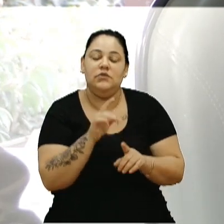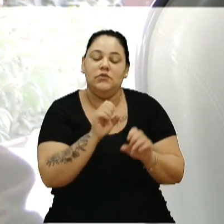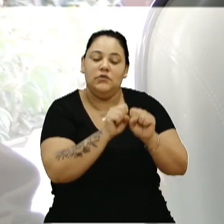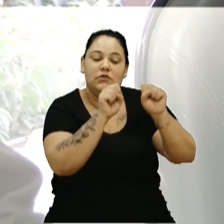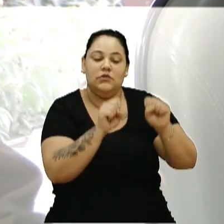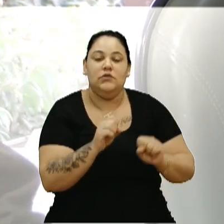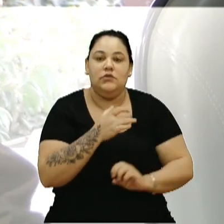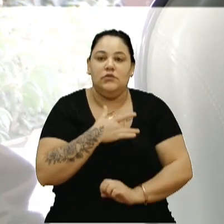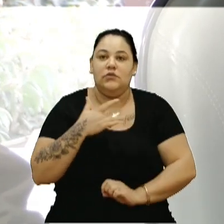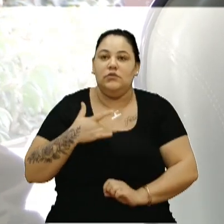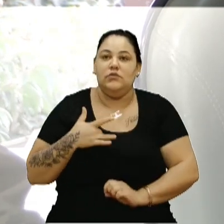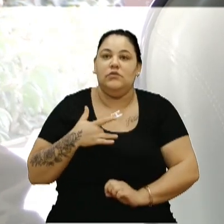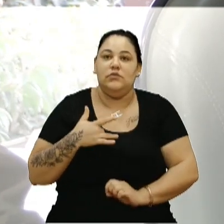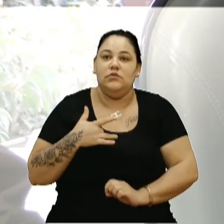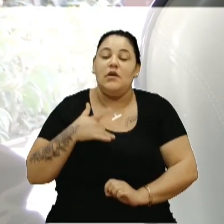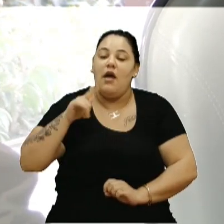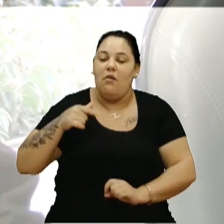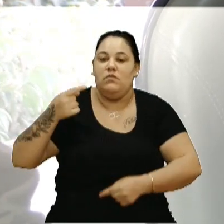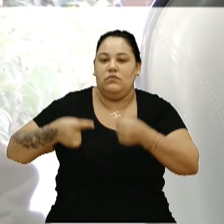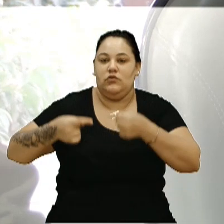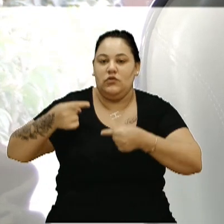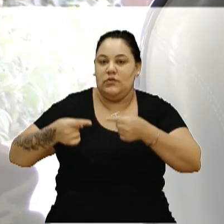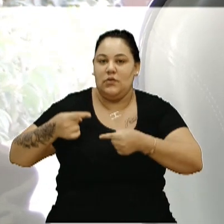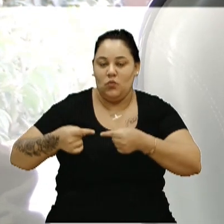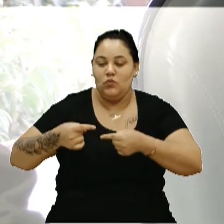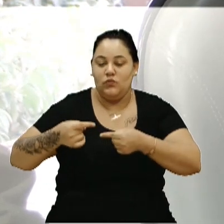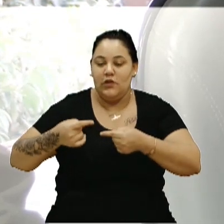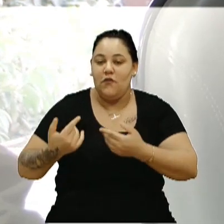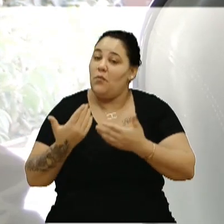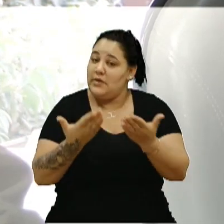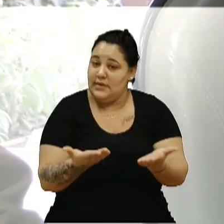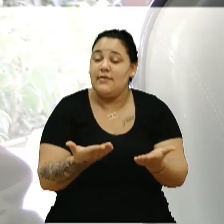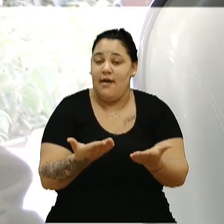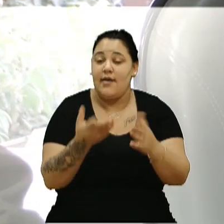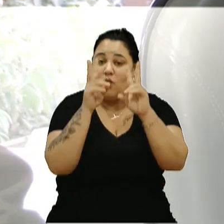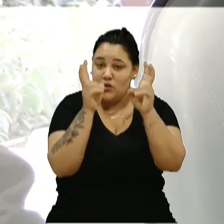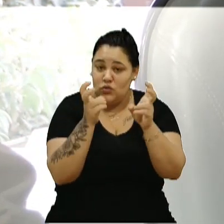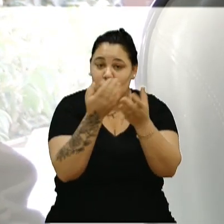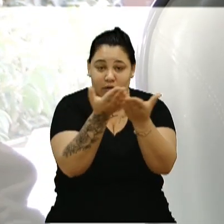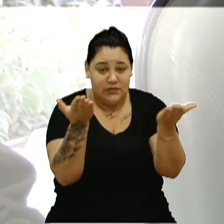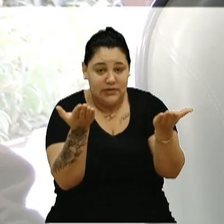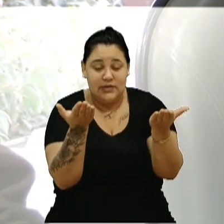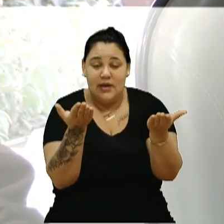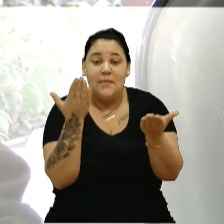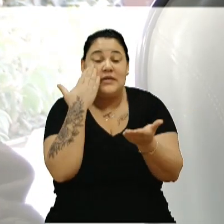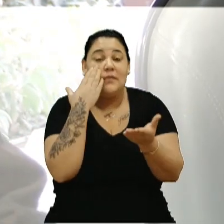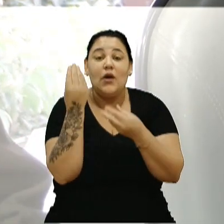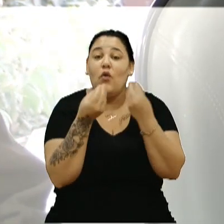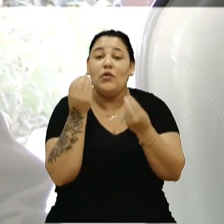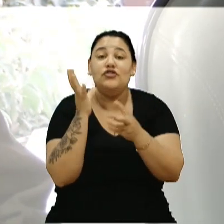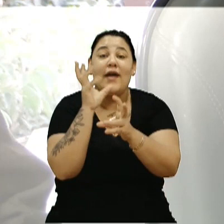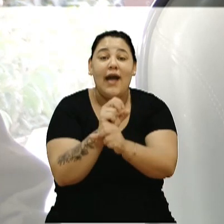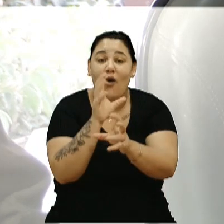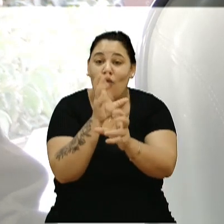nossa educação. E é uma discussão que eu trago à baila para a gente saber, de fato, como que nós vamos equacionar